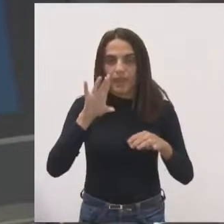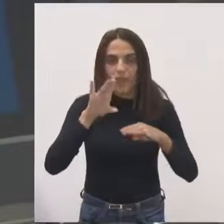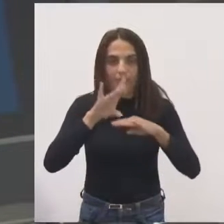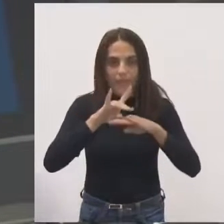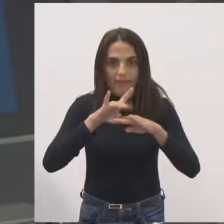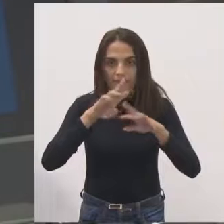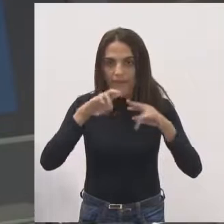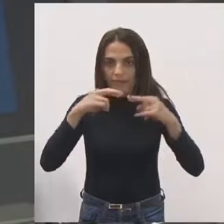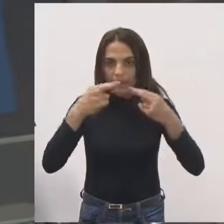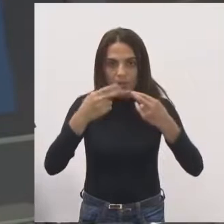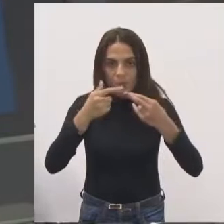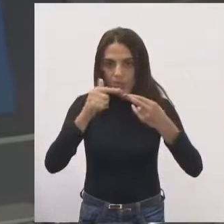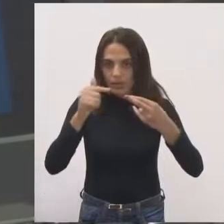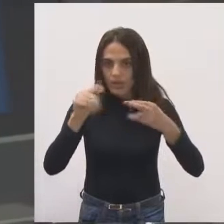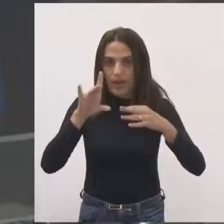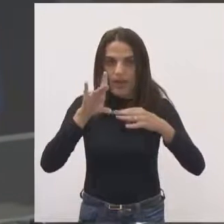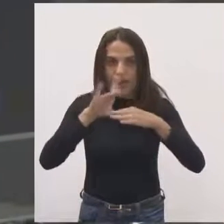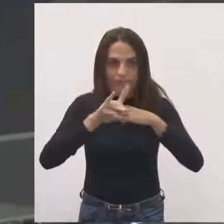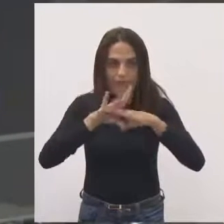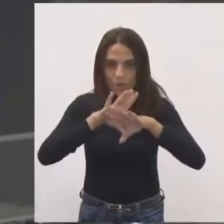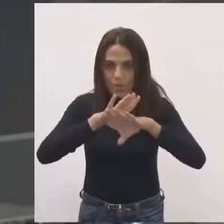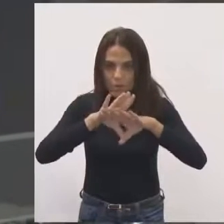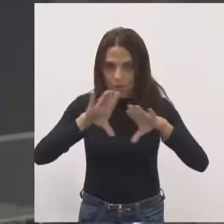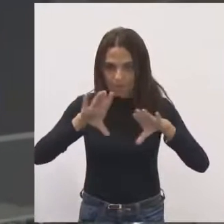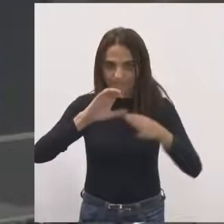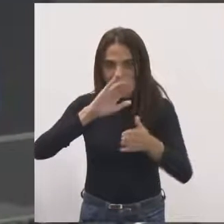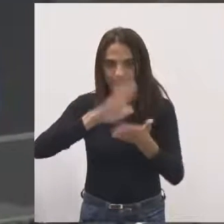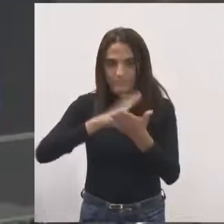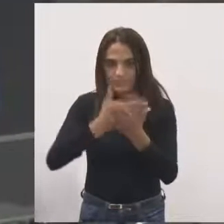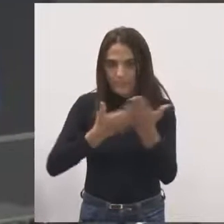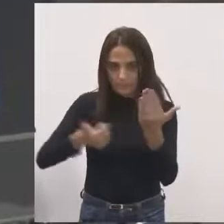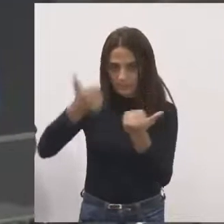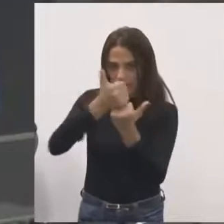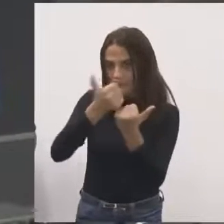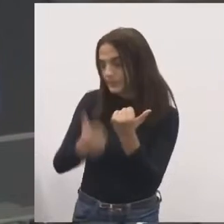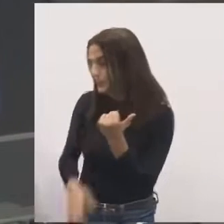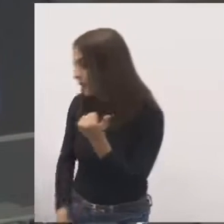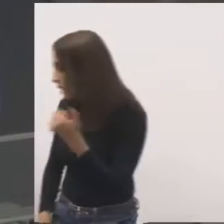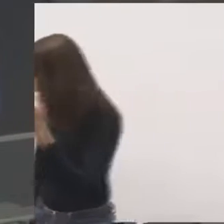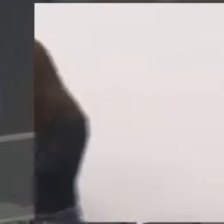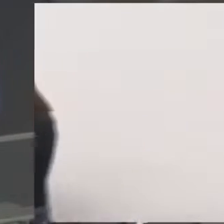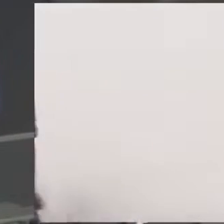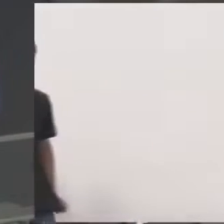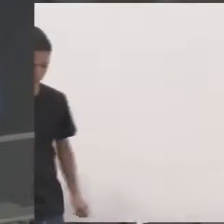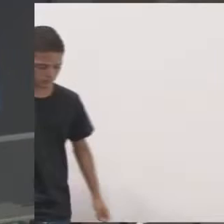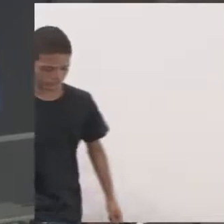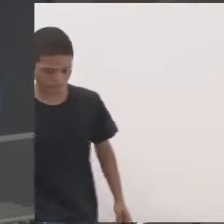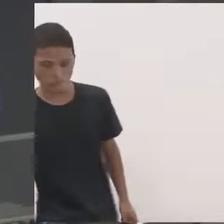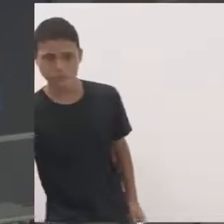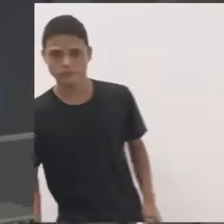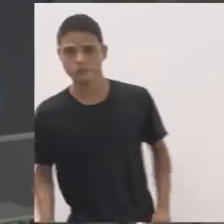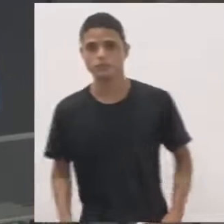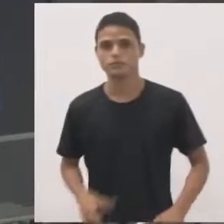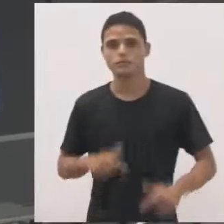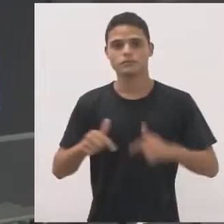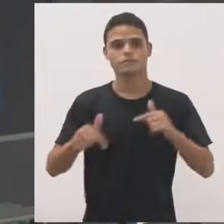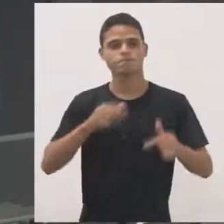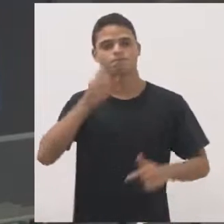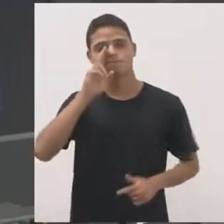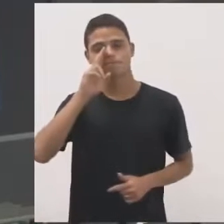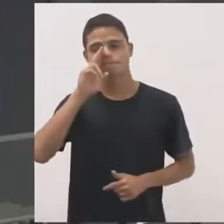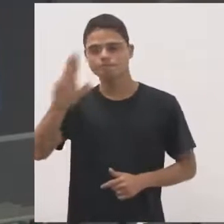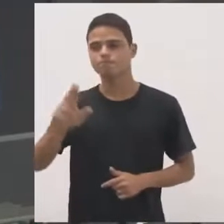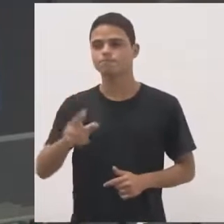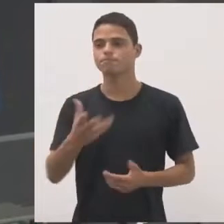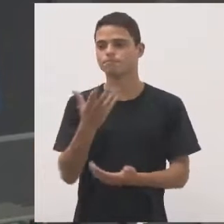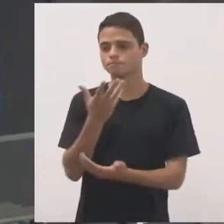vai funcionar no Wi-Fi. Por isso que a Seduc, junto com a FDE, estão num trabalho muito massivo para instalar o Wi-Fi em todas as escolas,